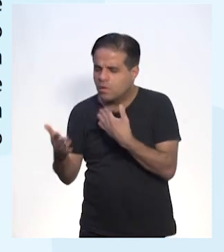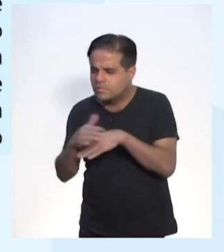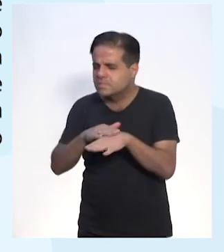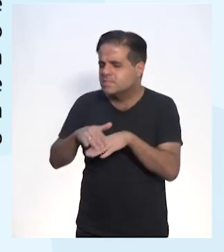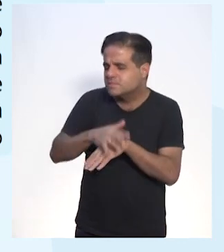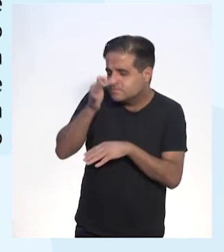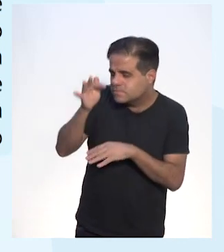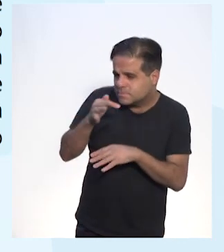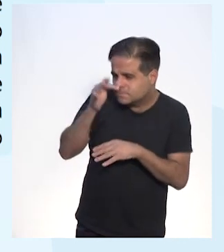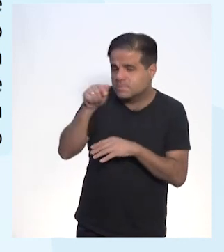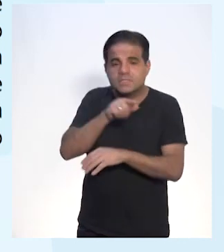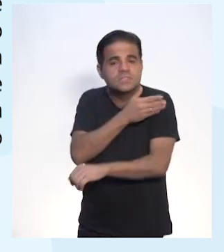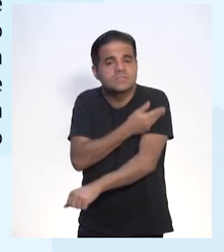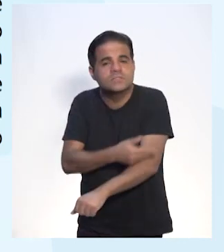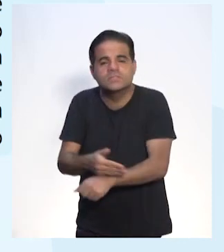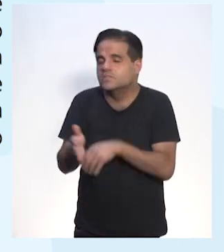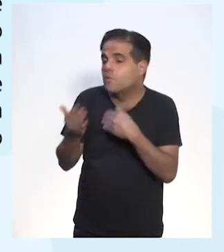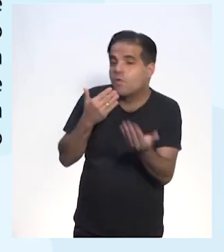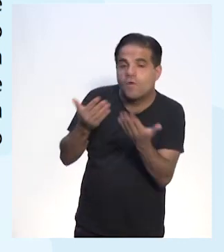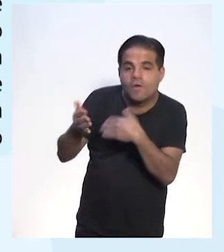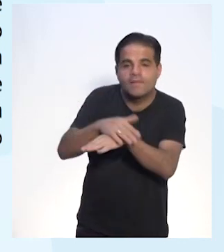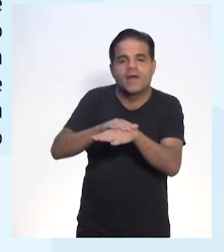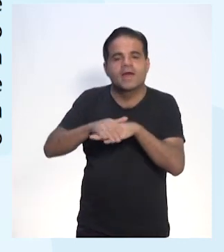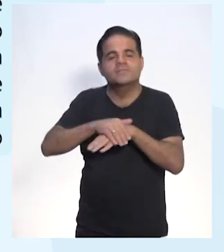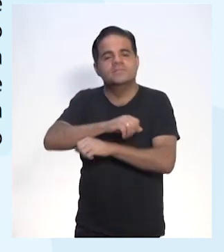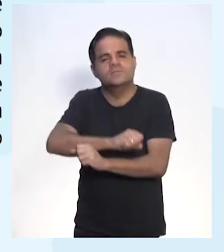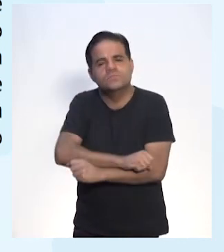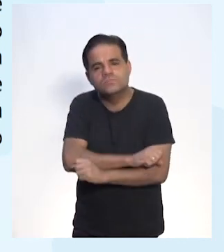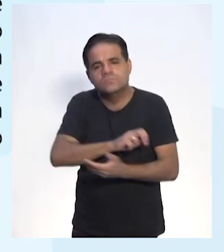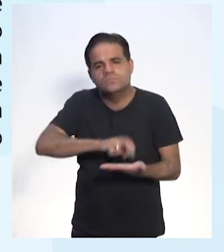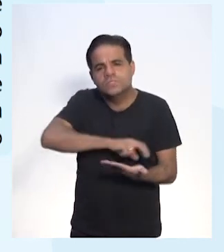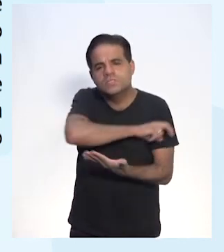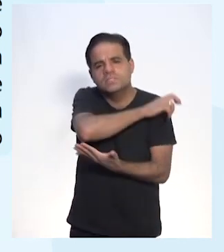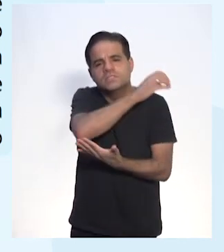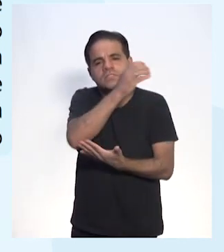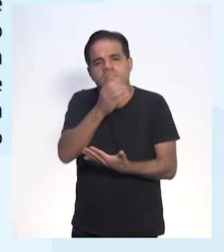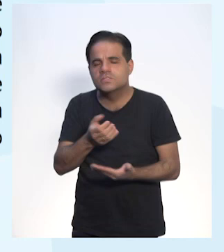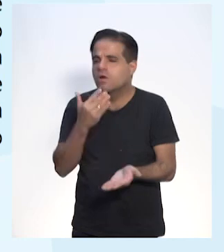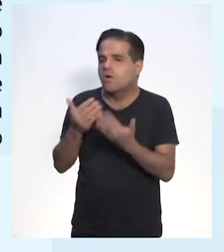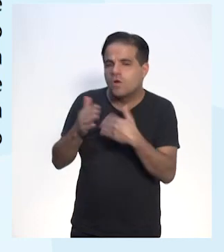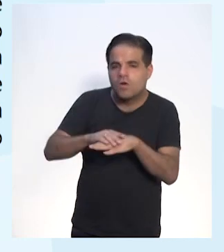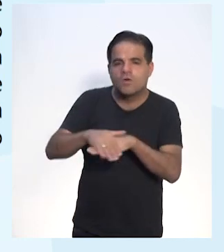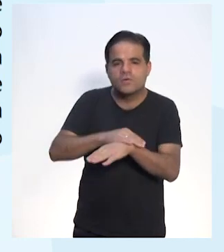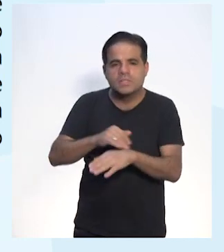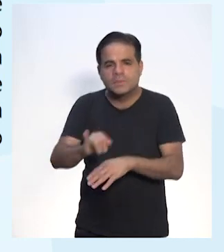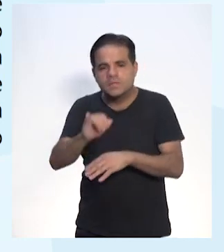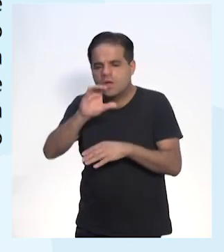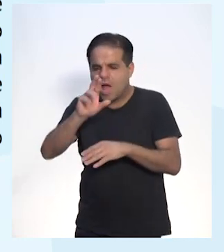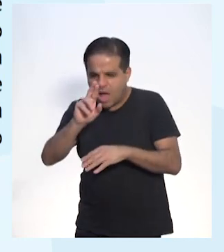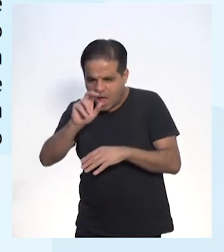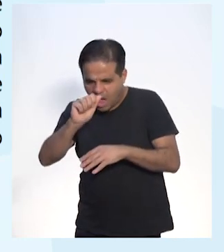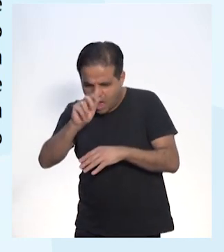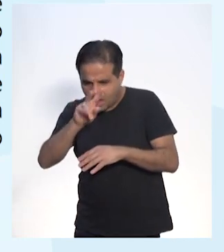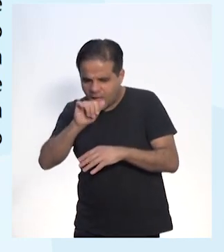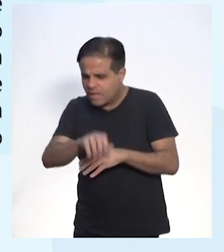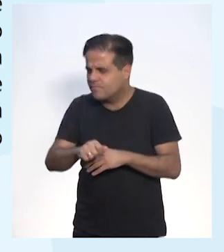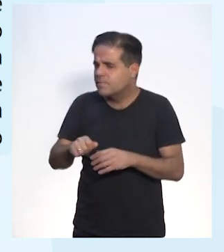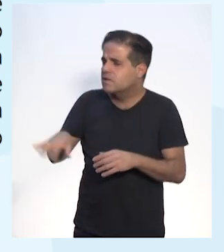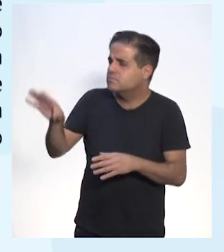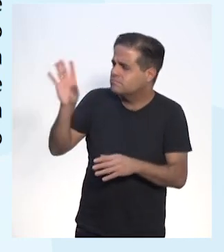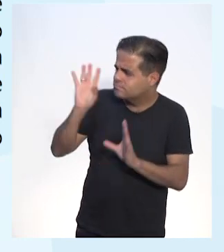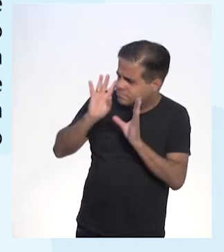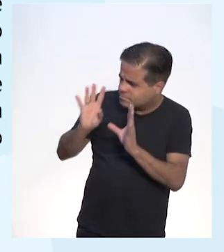Andréia? Porque é um texto simples, pequenininho. E aí, vamos ver se você, aluno, conhece ou vai se identificar, tá?